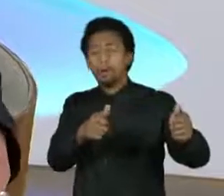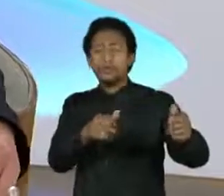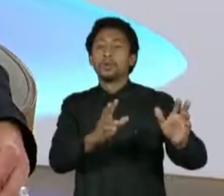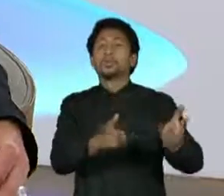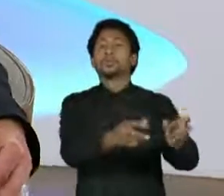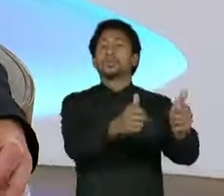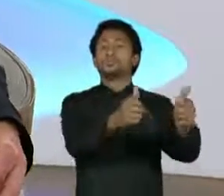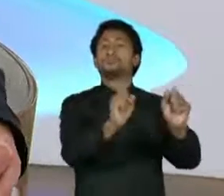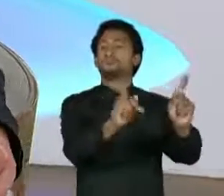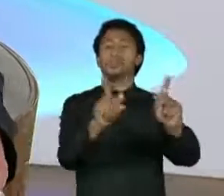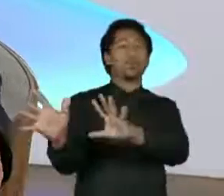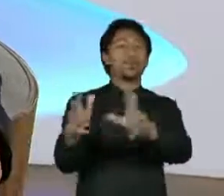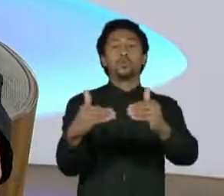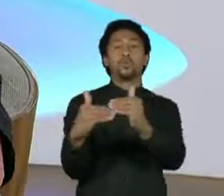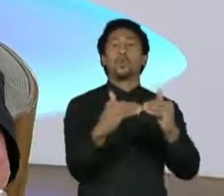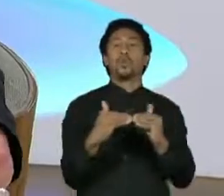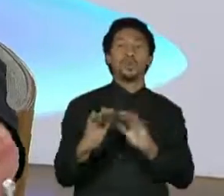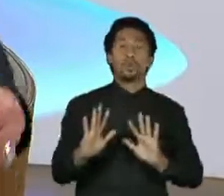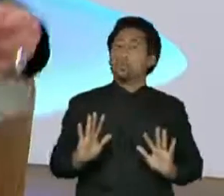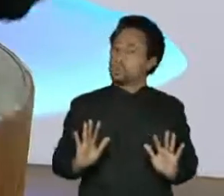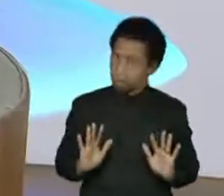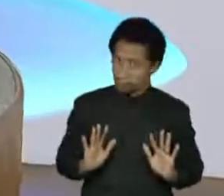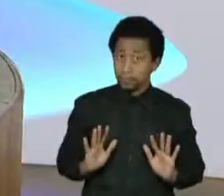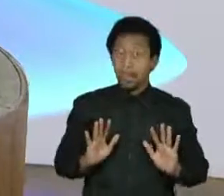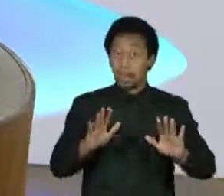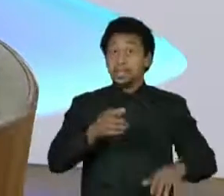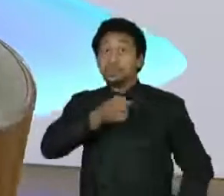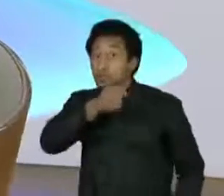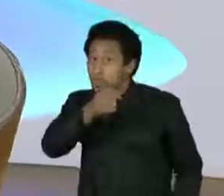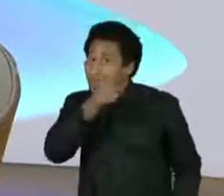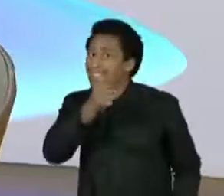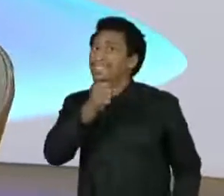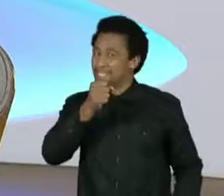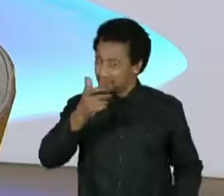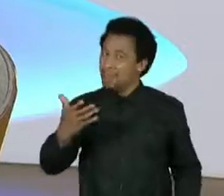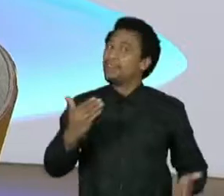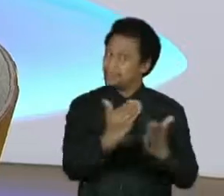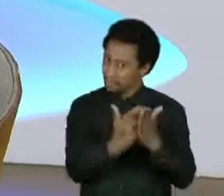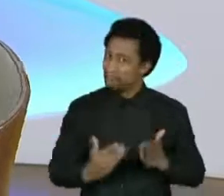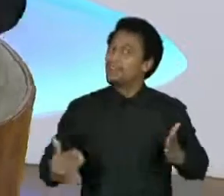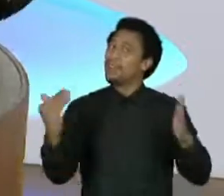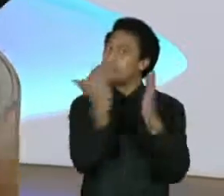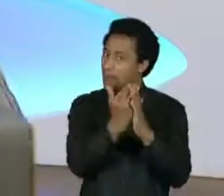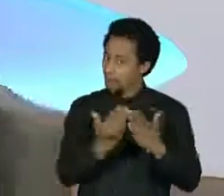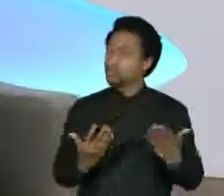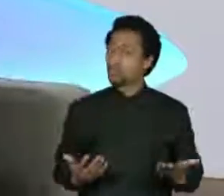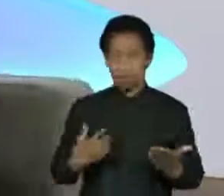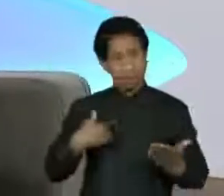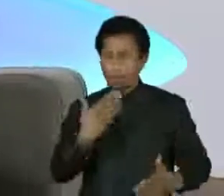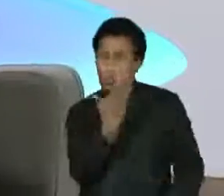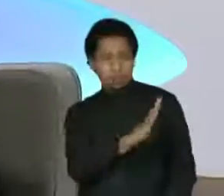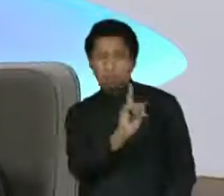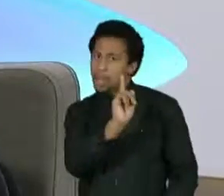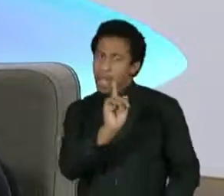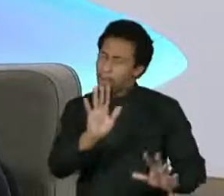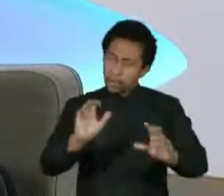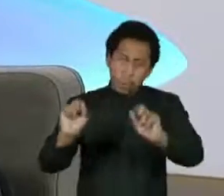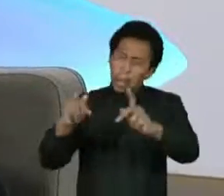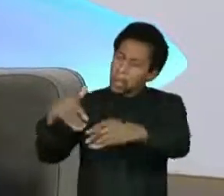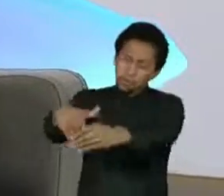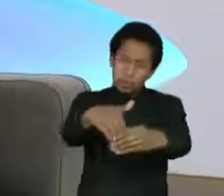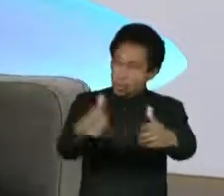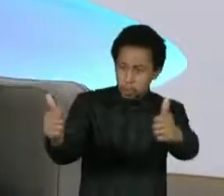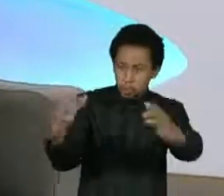essa. Porque realmente os jornalistas passaram do ponto. Eles escreveram o seguinte, você vai saber. A seleção não joga